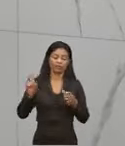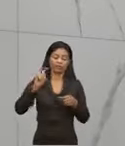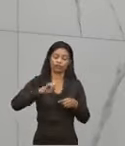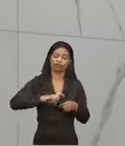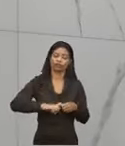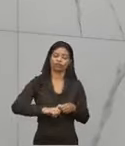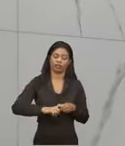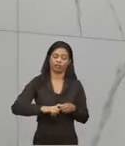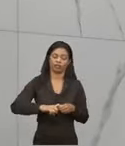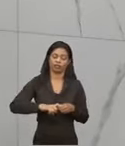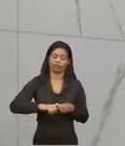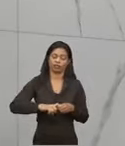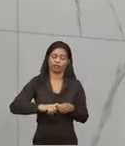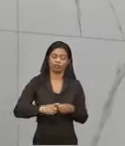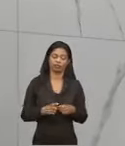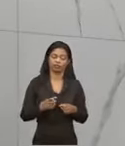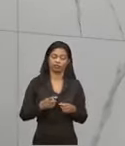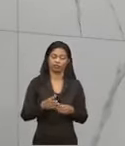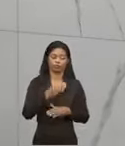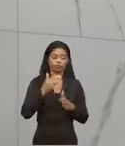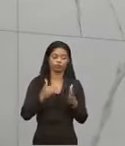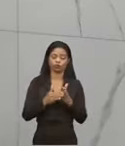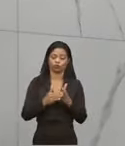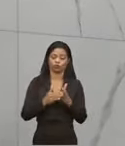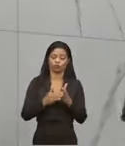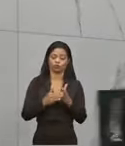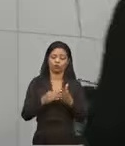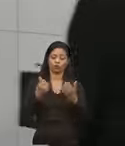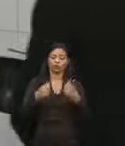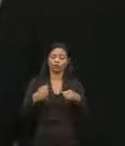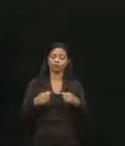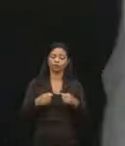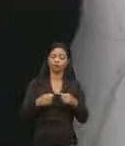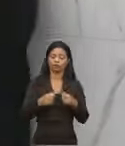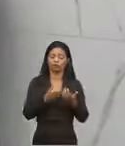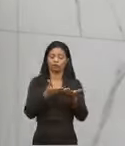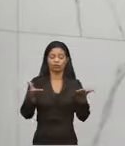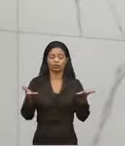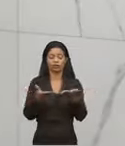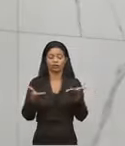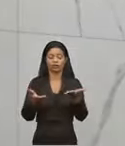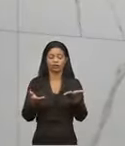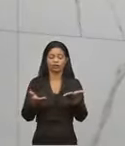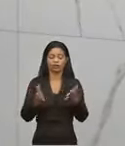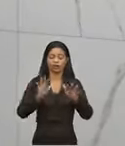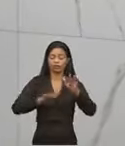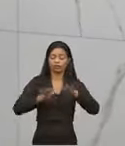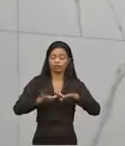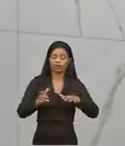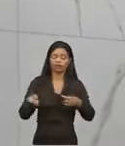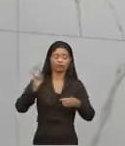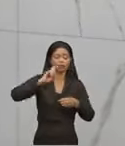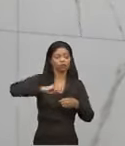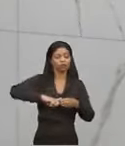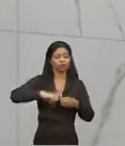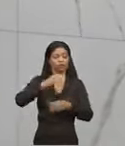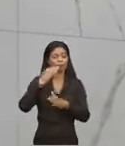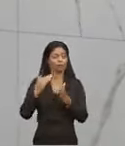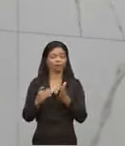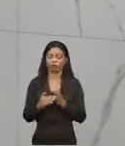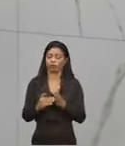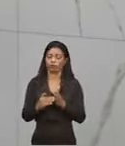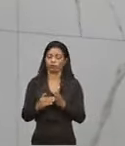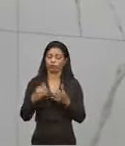Então, por isso, o parlamento tem a importância de observar essas necessidades, indicar na casa, transformar